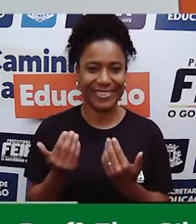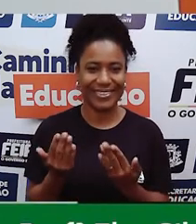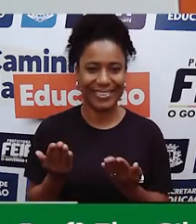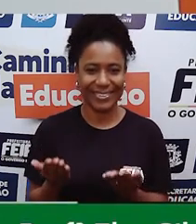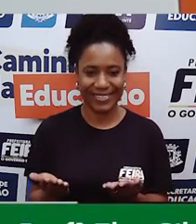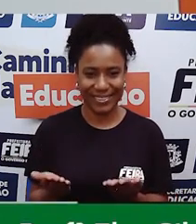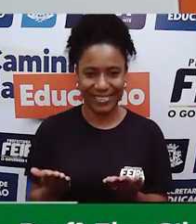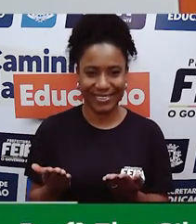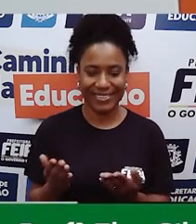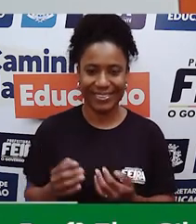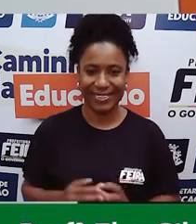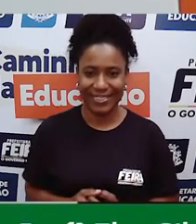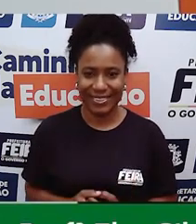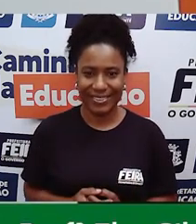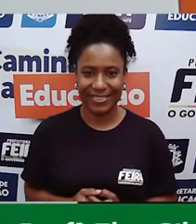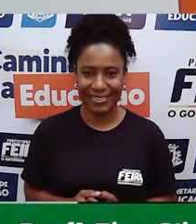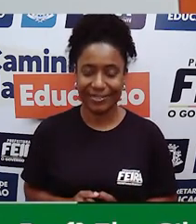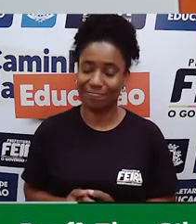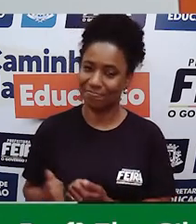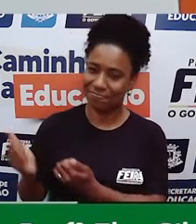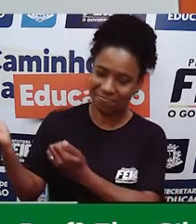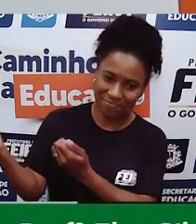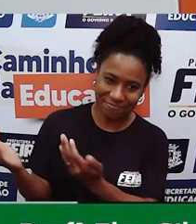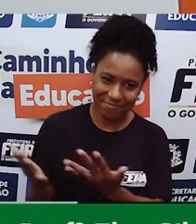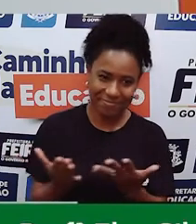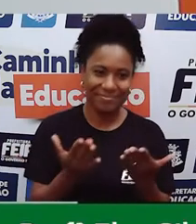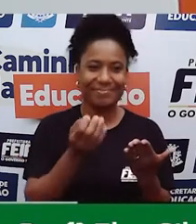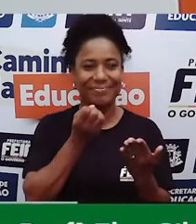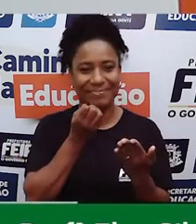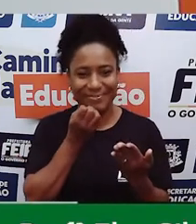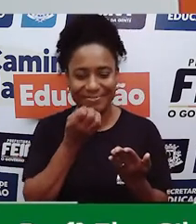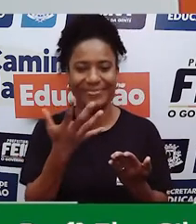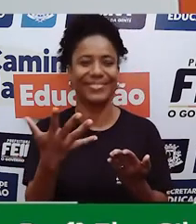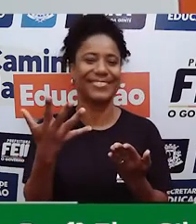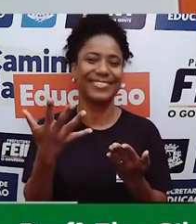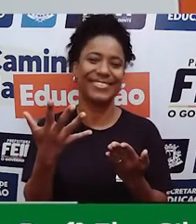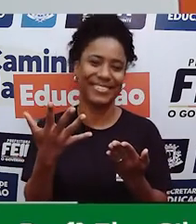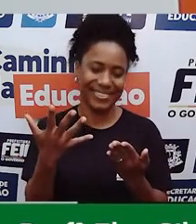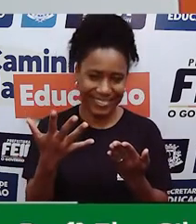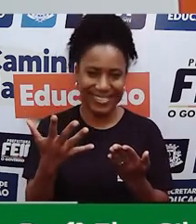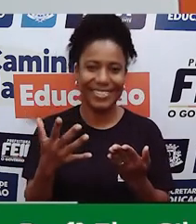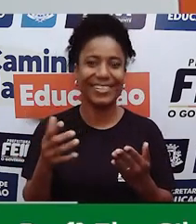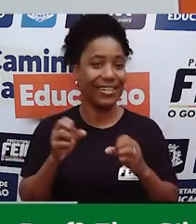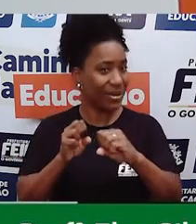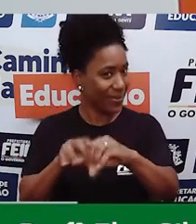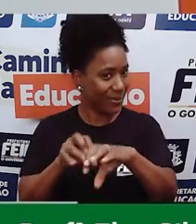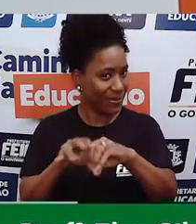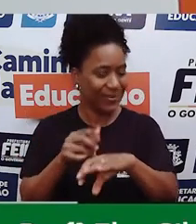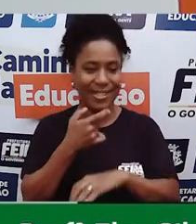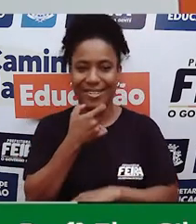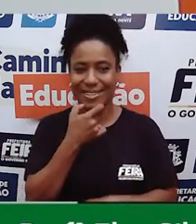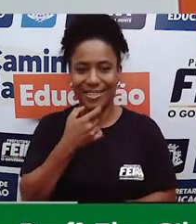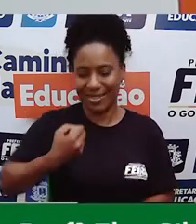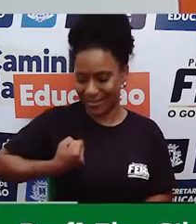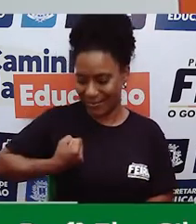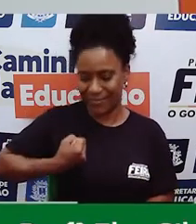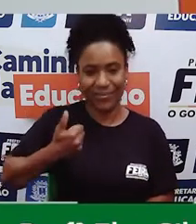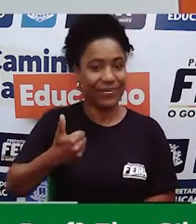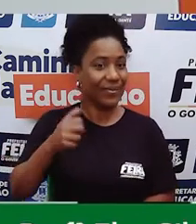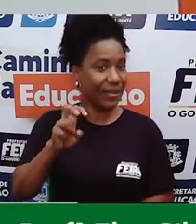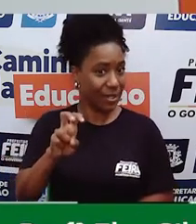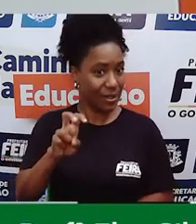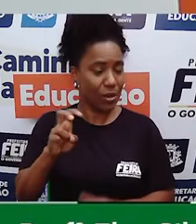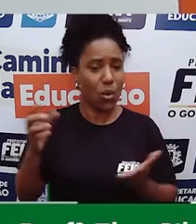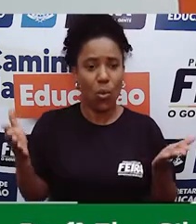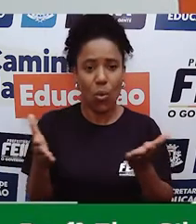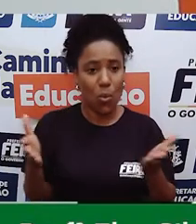classnobr team sejam bem-vindos a nossa aula de inglês número 15 e